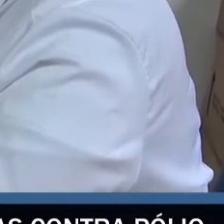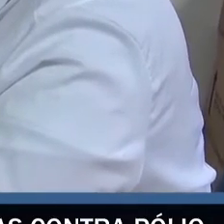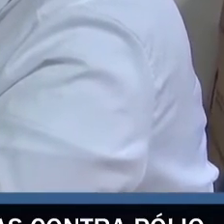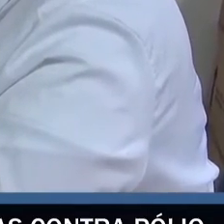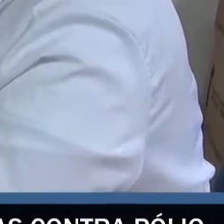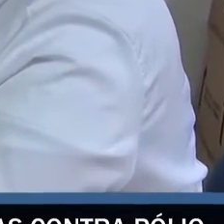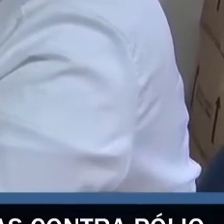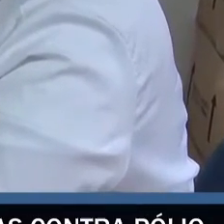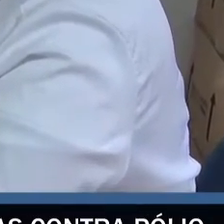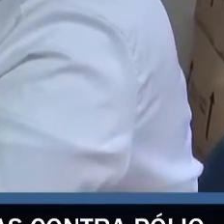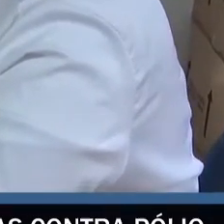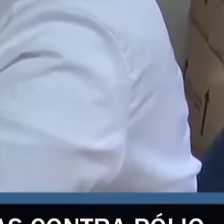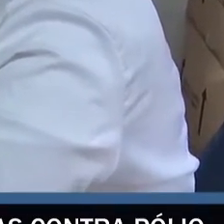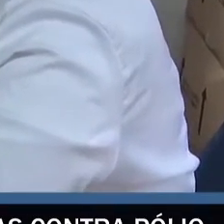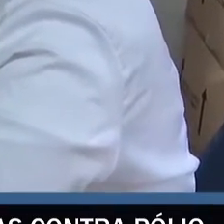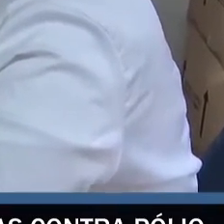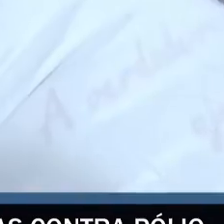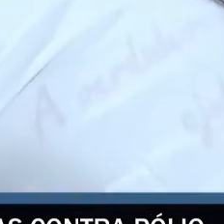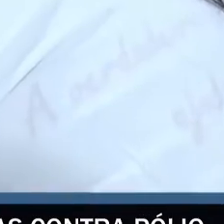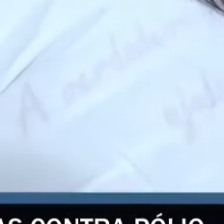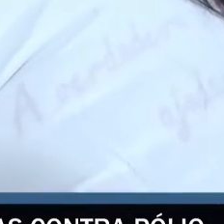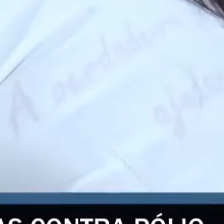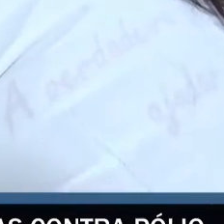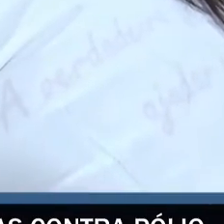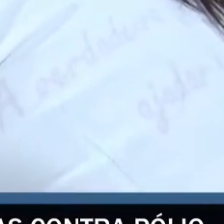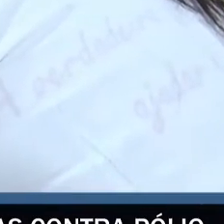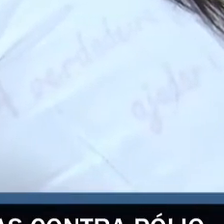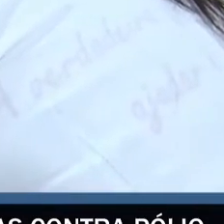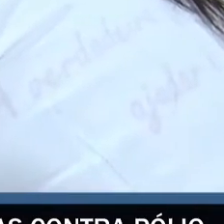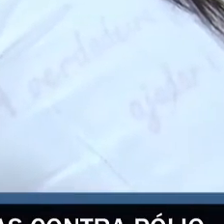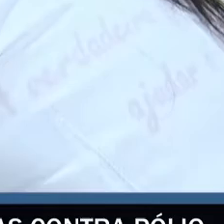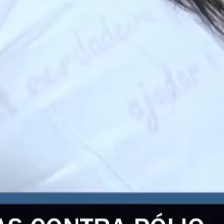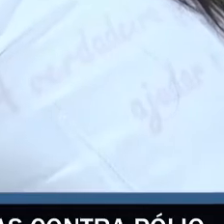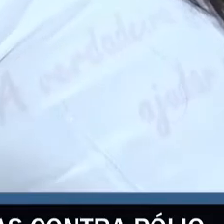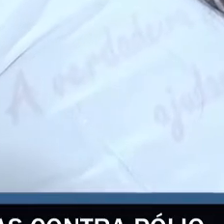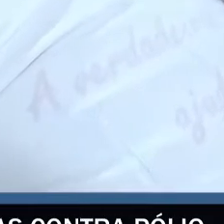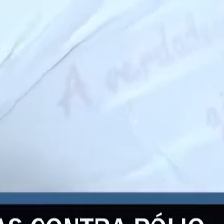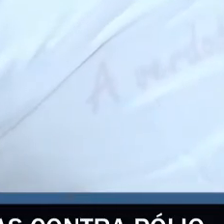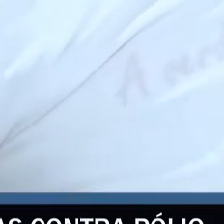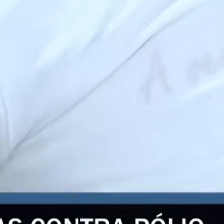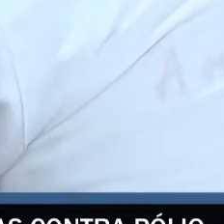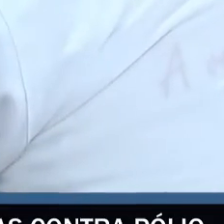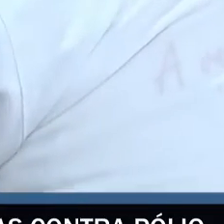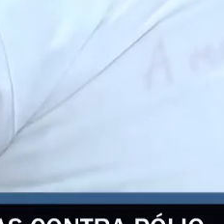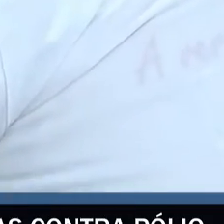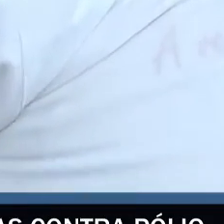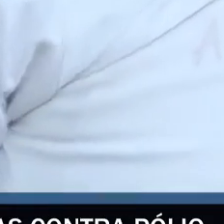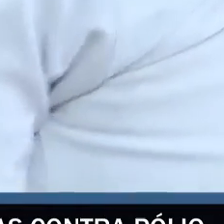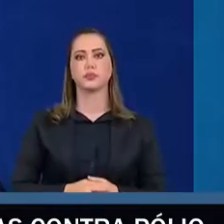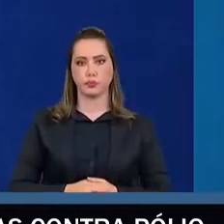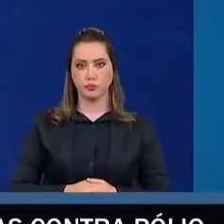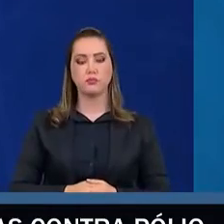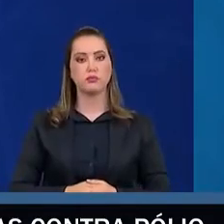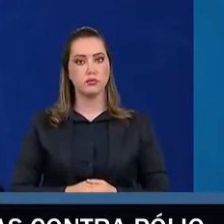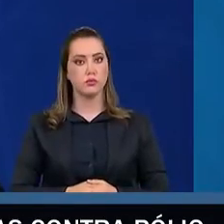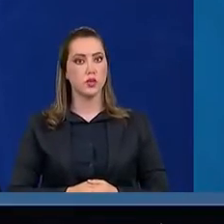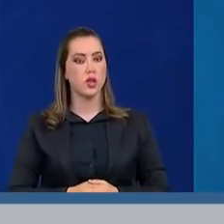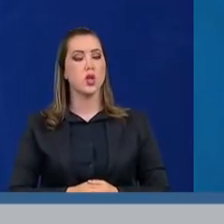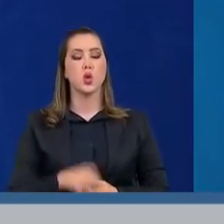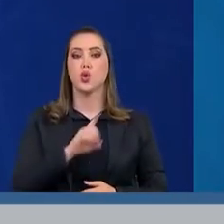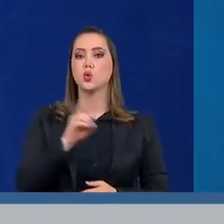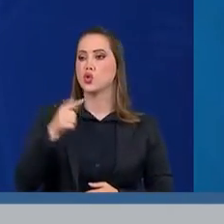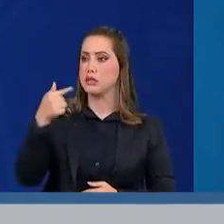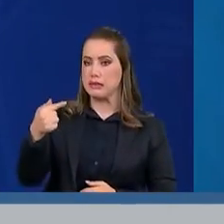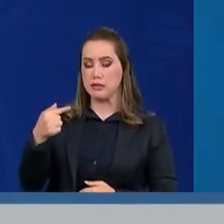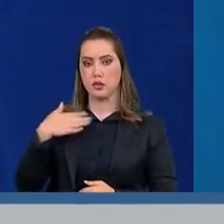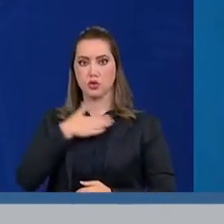de crianças com menos de 5 anos que ainda não foram vacinadas contra a poliomielite neste ano. Entre